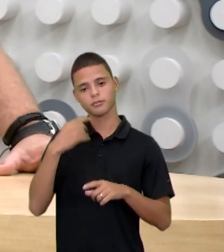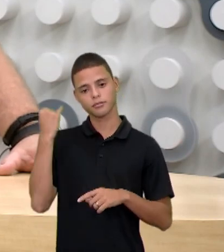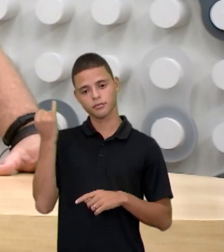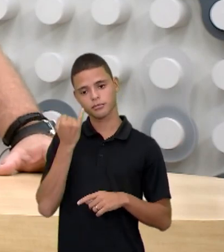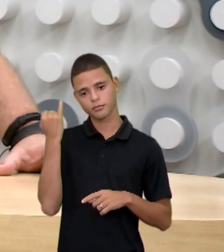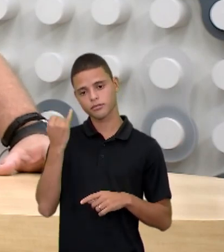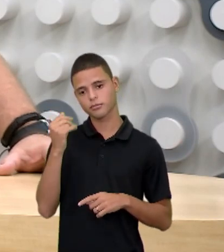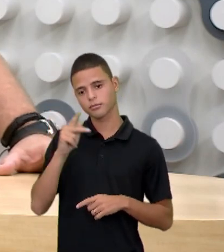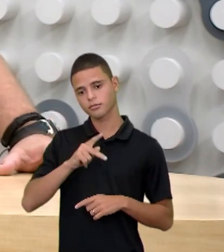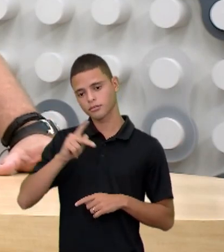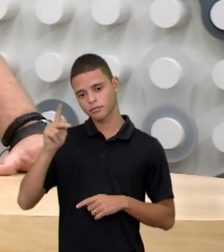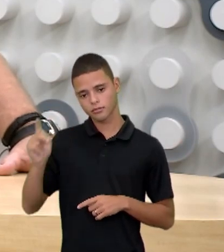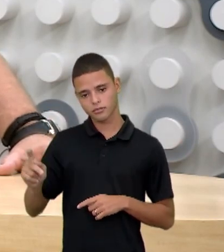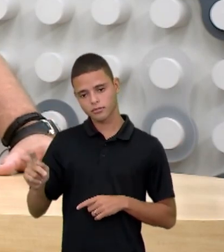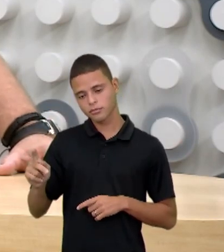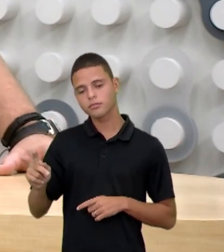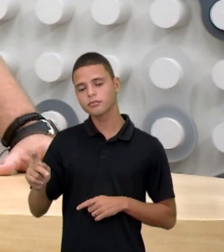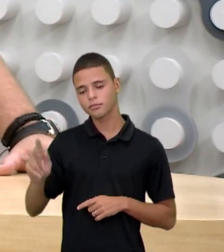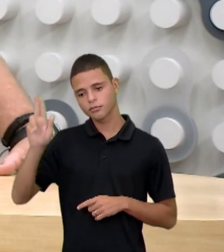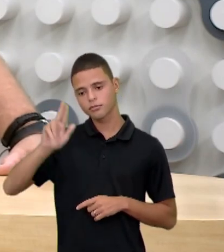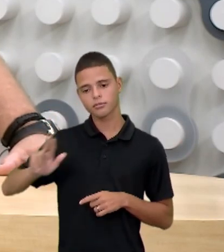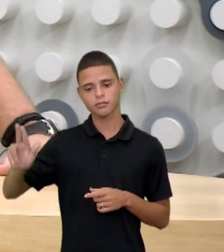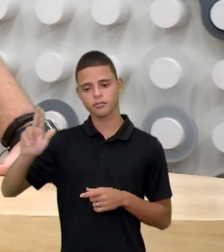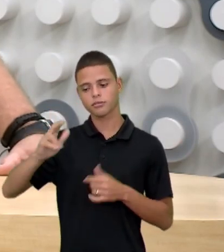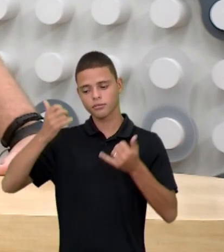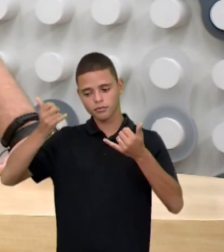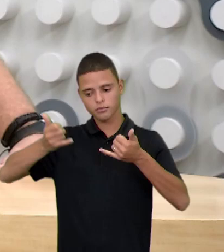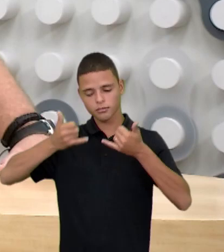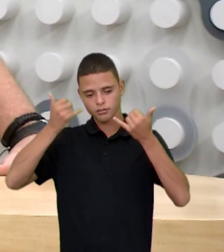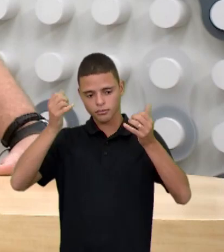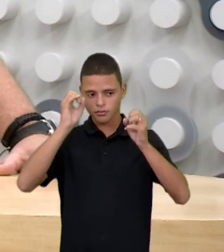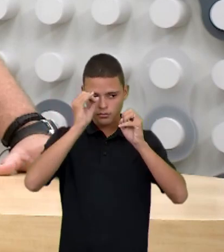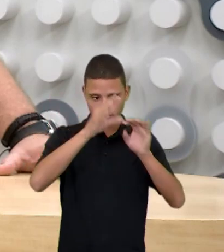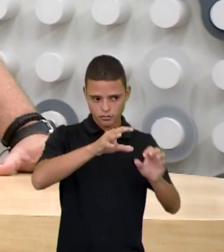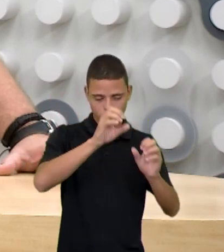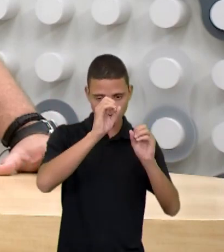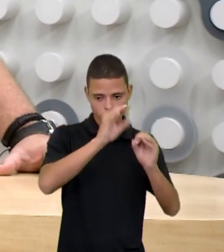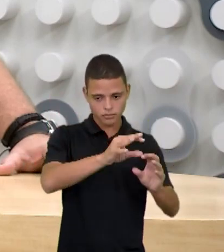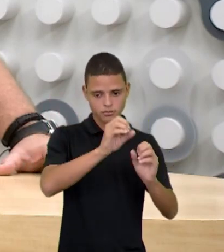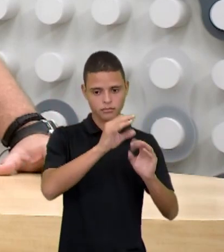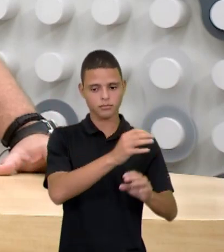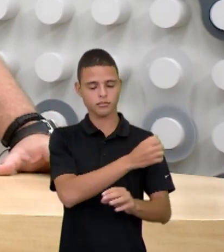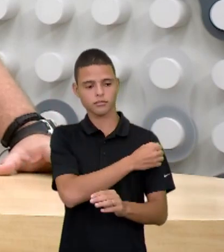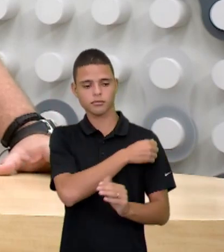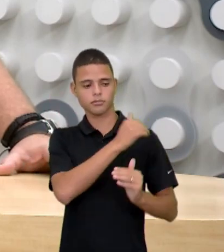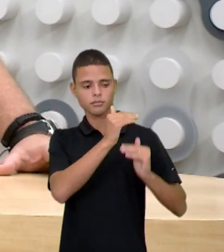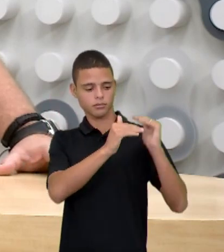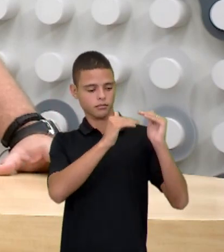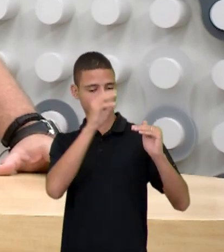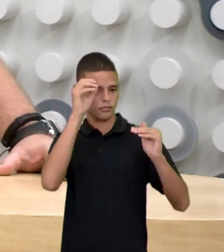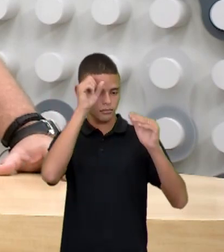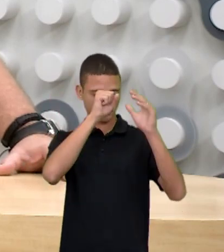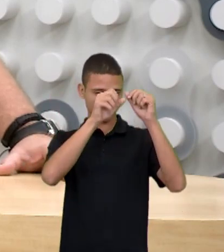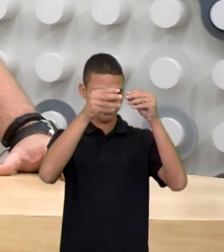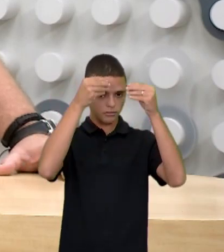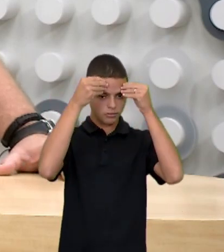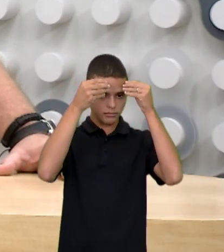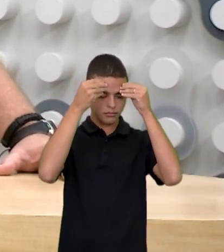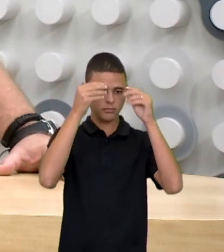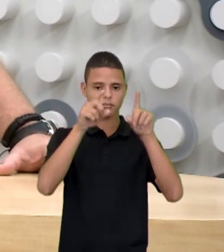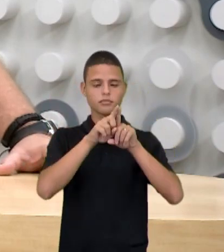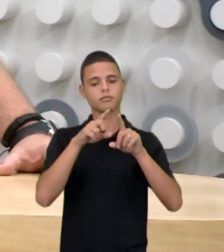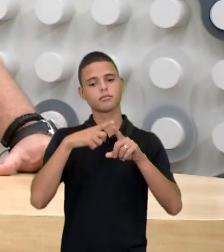do professor ingerir essas informações e passar para os alunos para fazerem as atividades, e também tem o